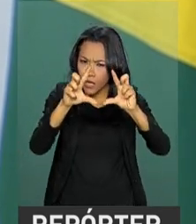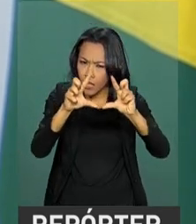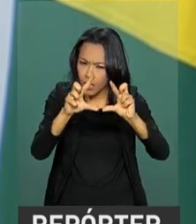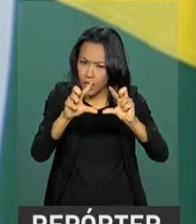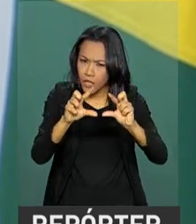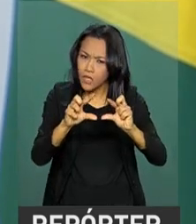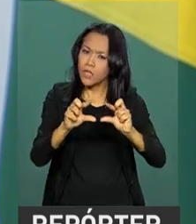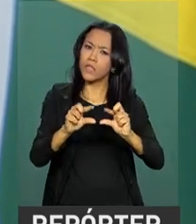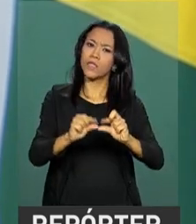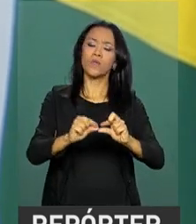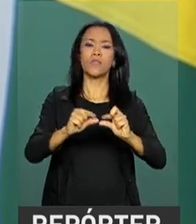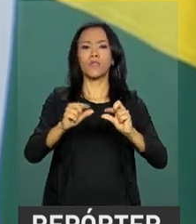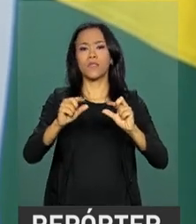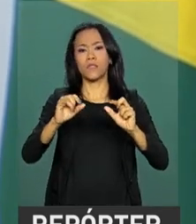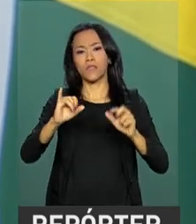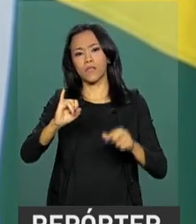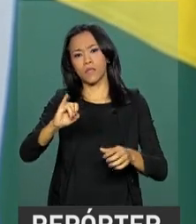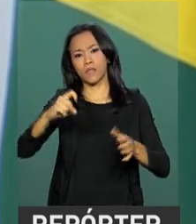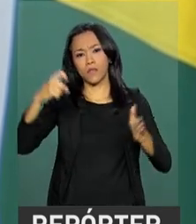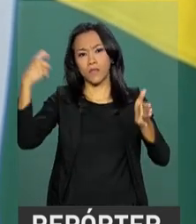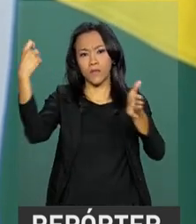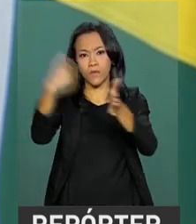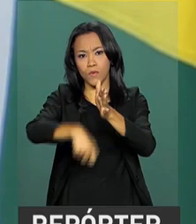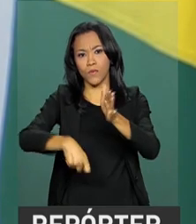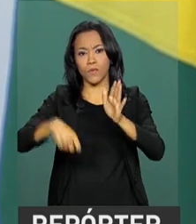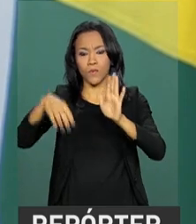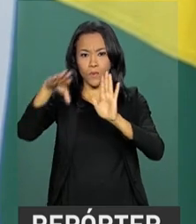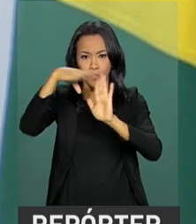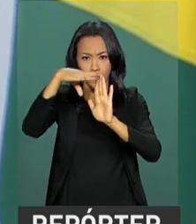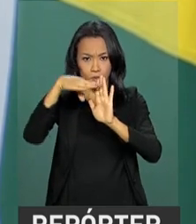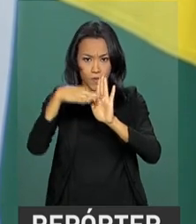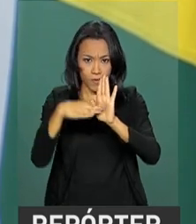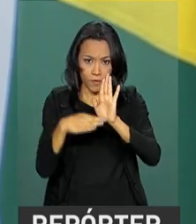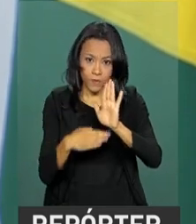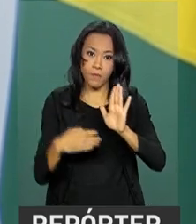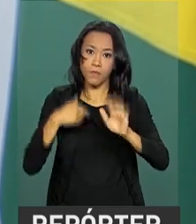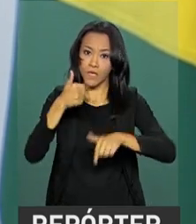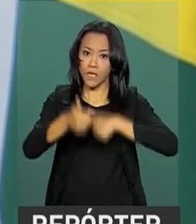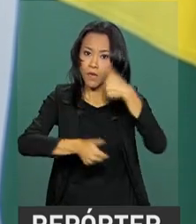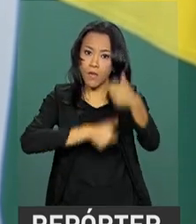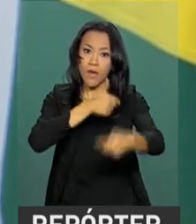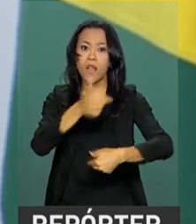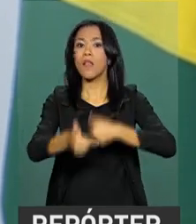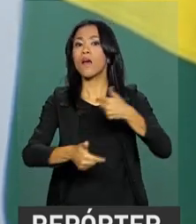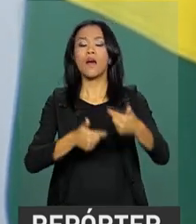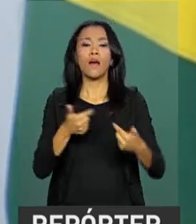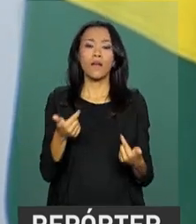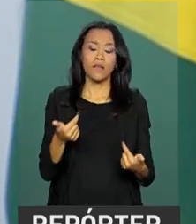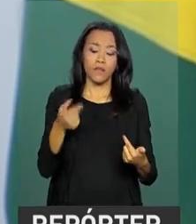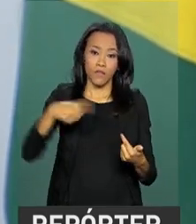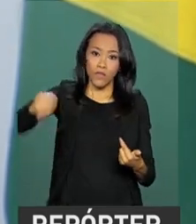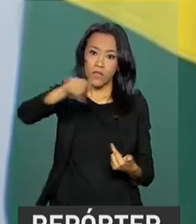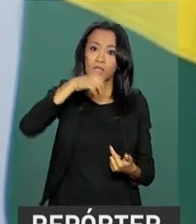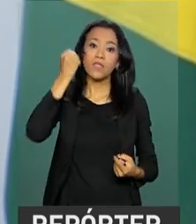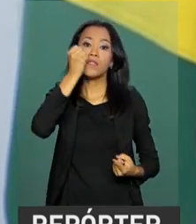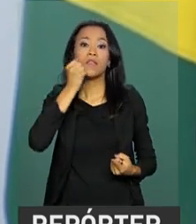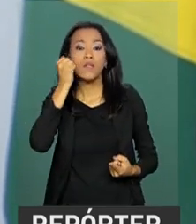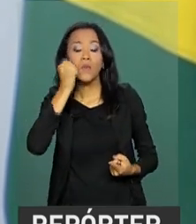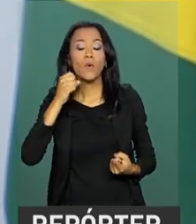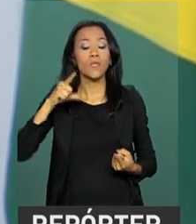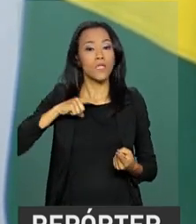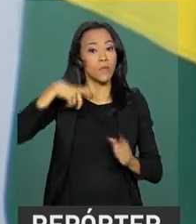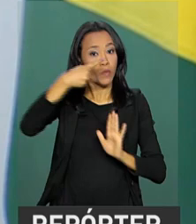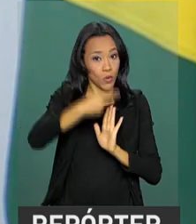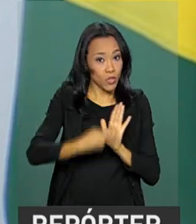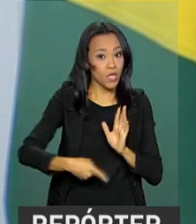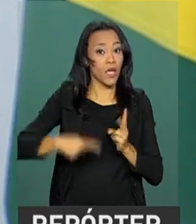desburocratização tributária que eu estou pedindo para trabalhar nisso e naturalmente os senhores senadores têm projetos lá